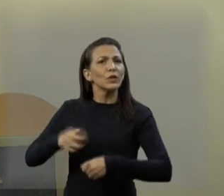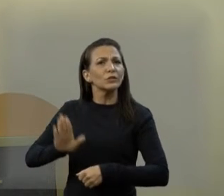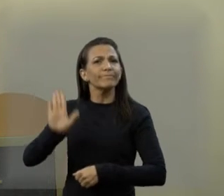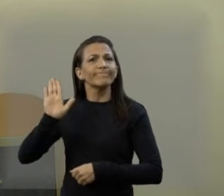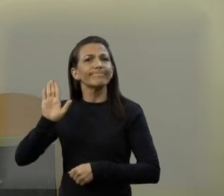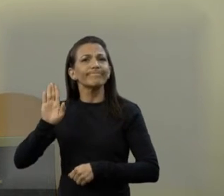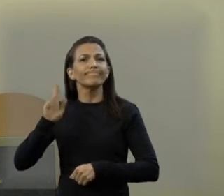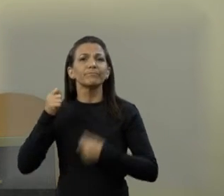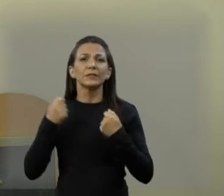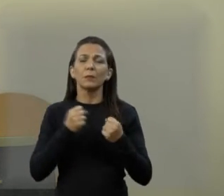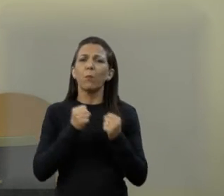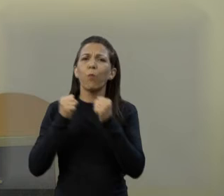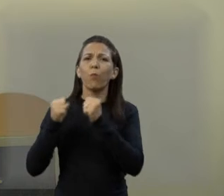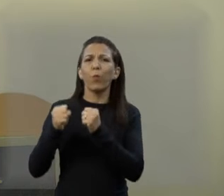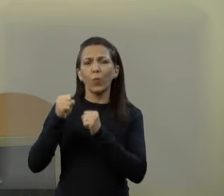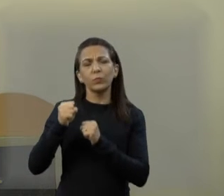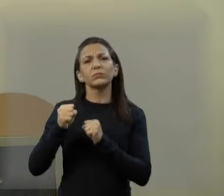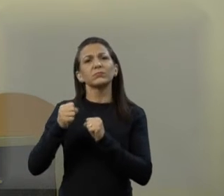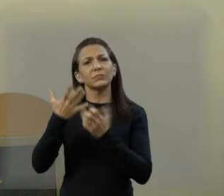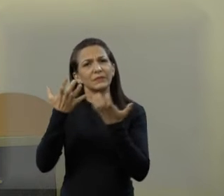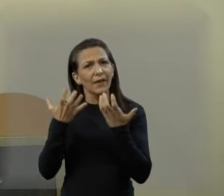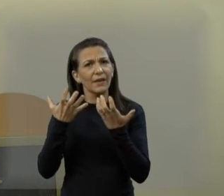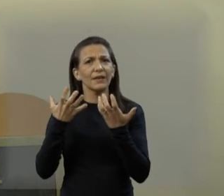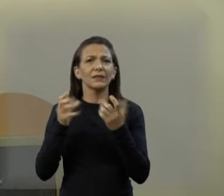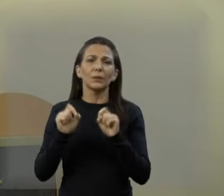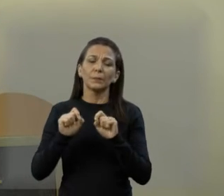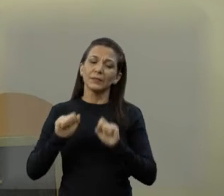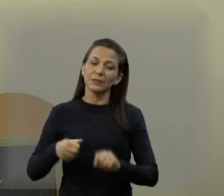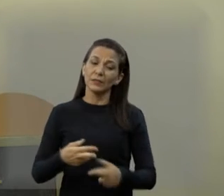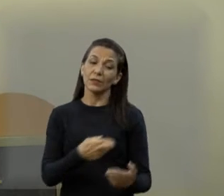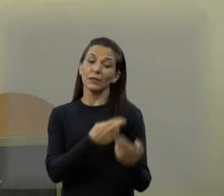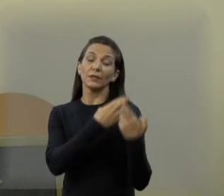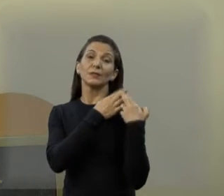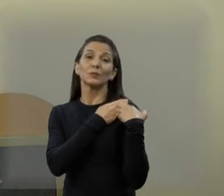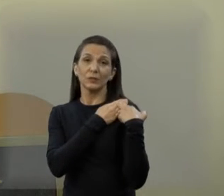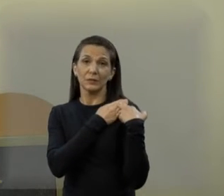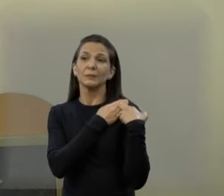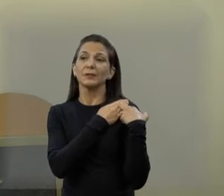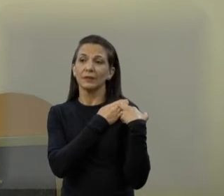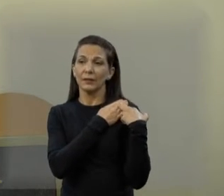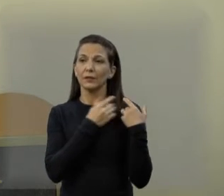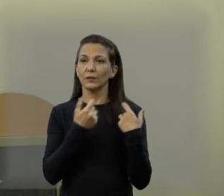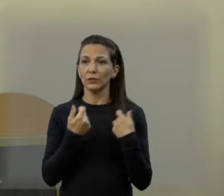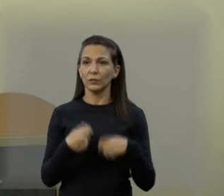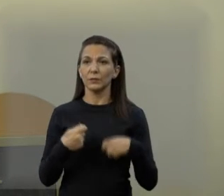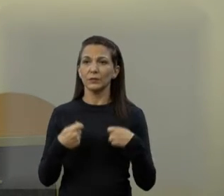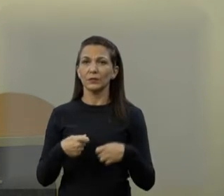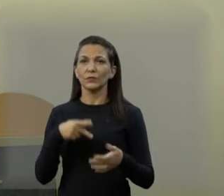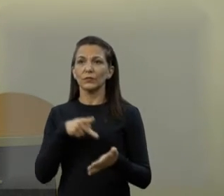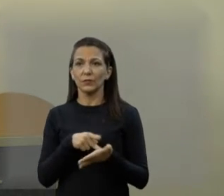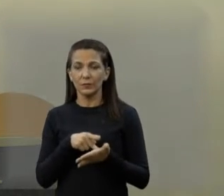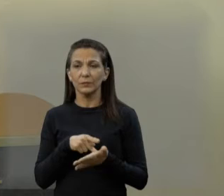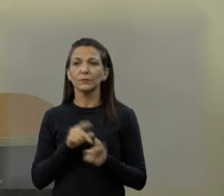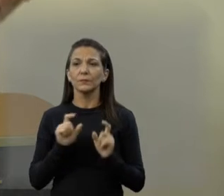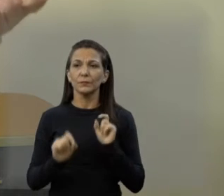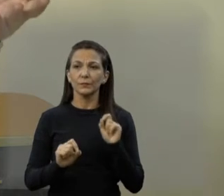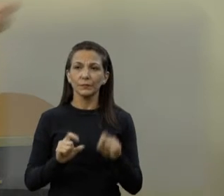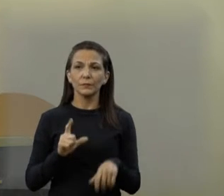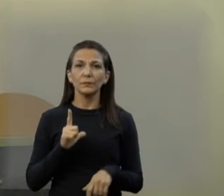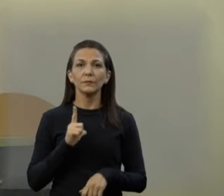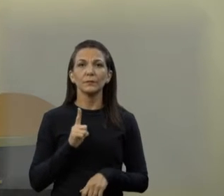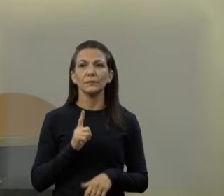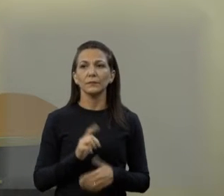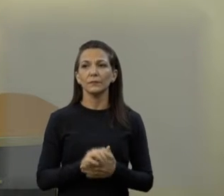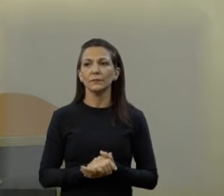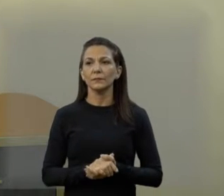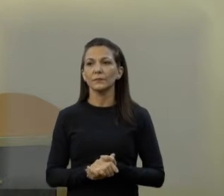bom então tem que vir aqui com responsabilidade entendeu e não tardo